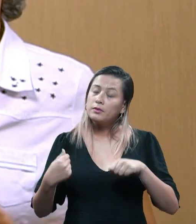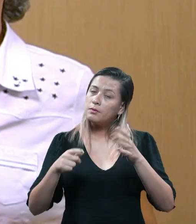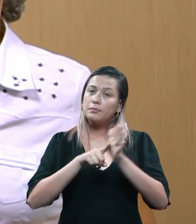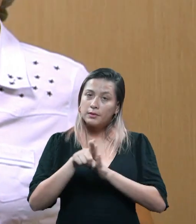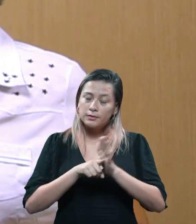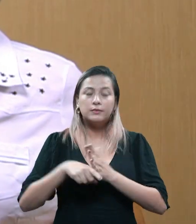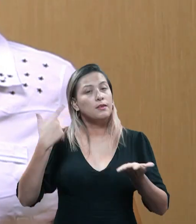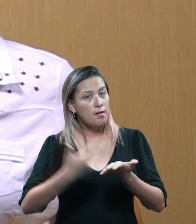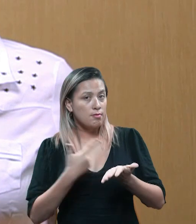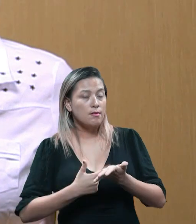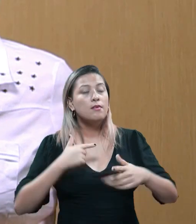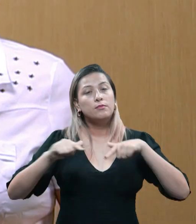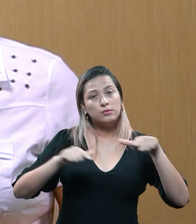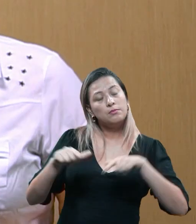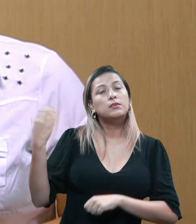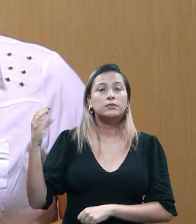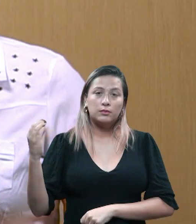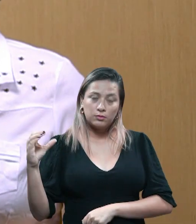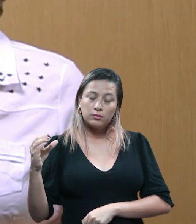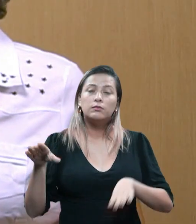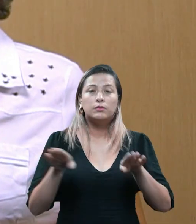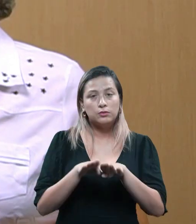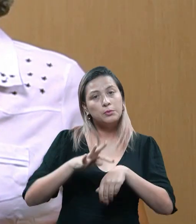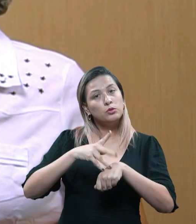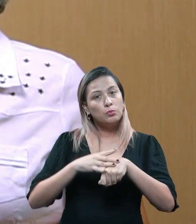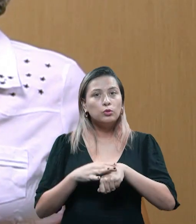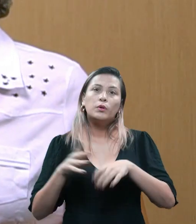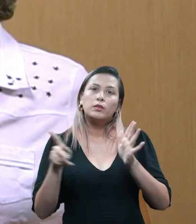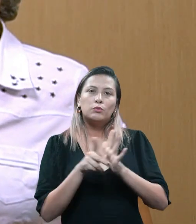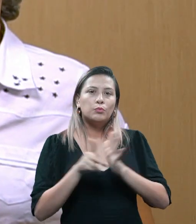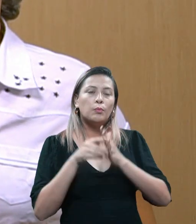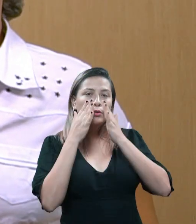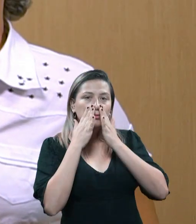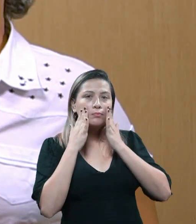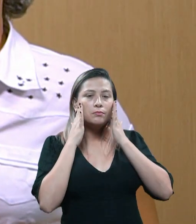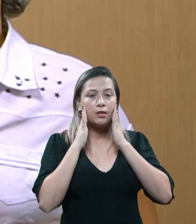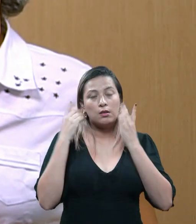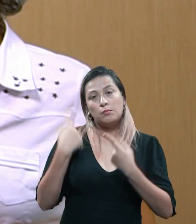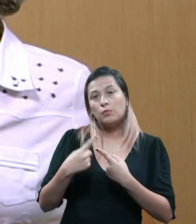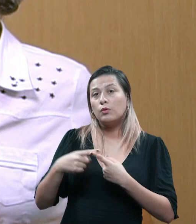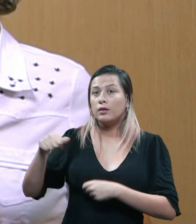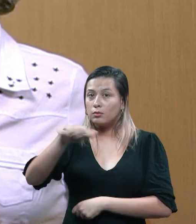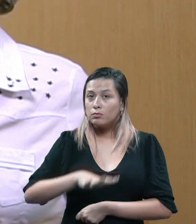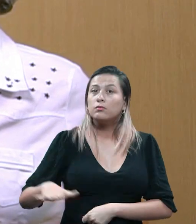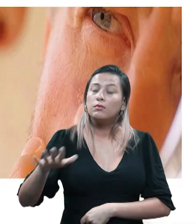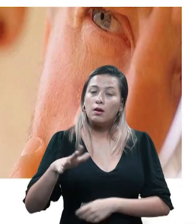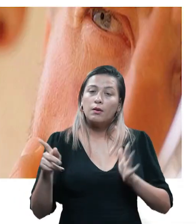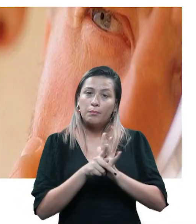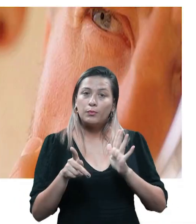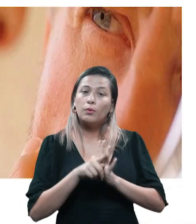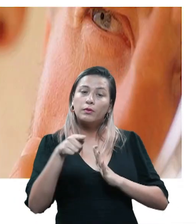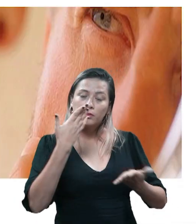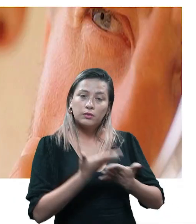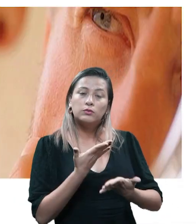em livros, trabalhos científicos sobre doenças de pele, já que agora esta será a sua área de atuação.